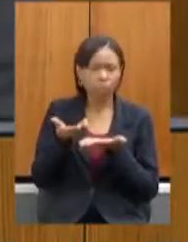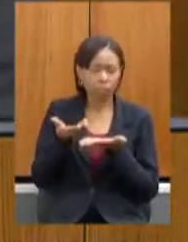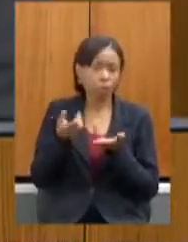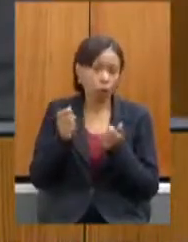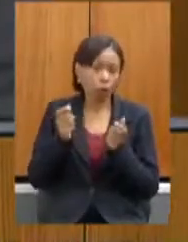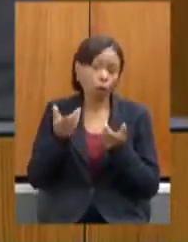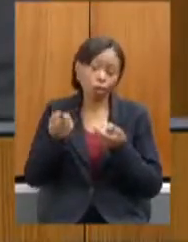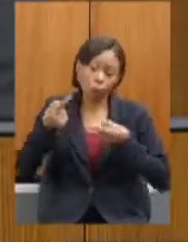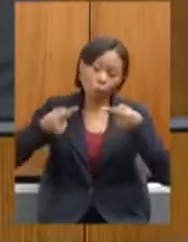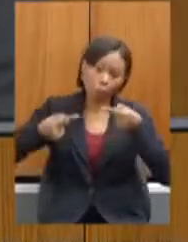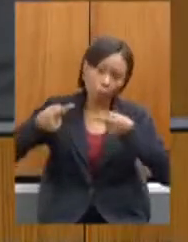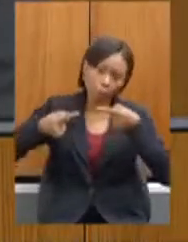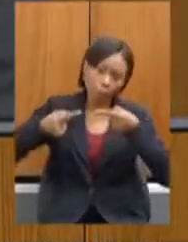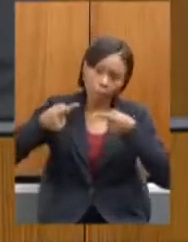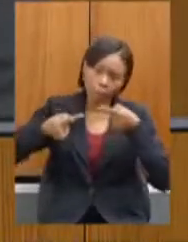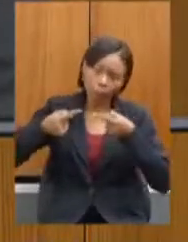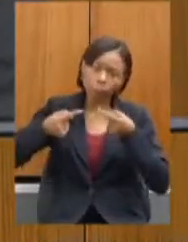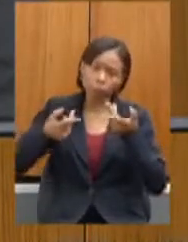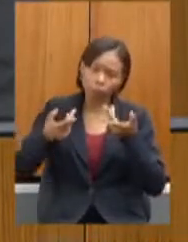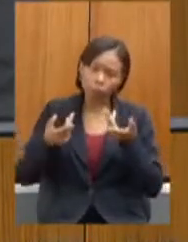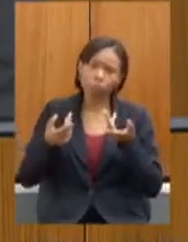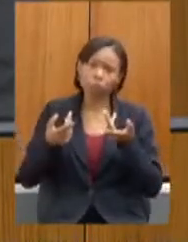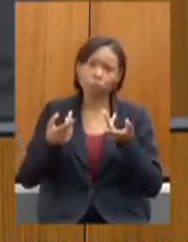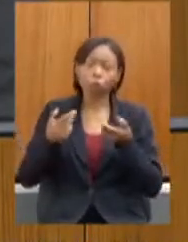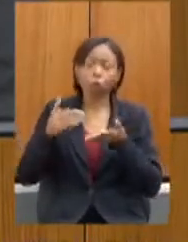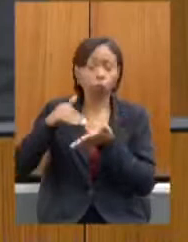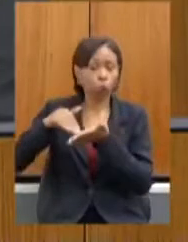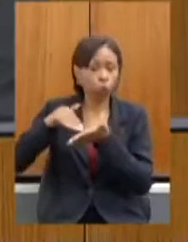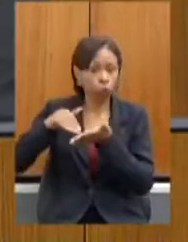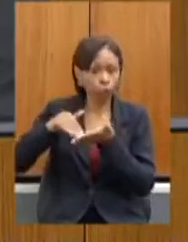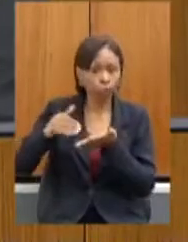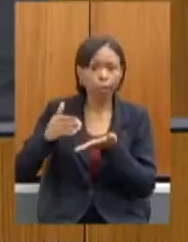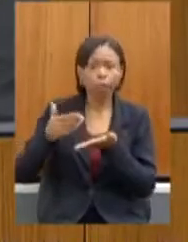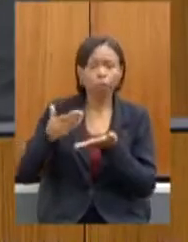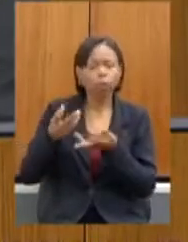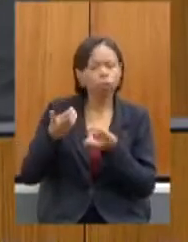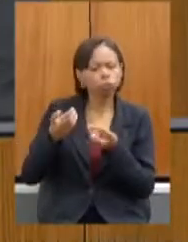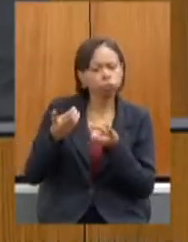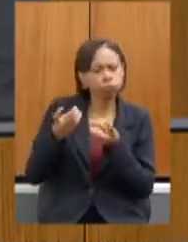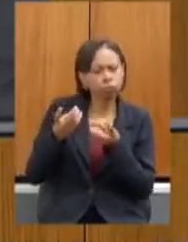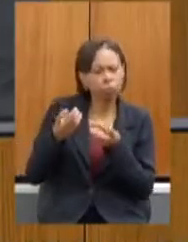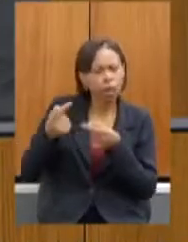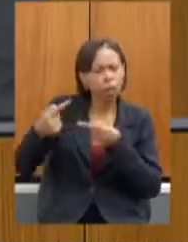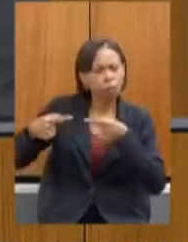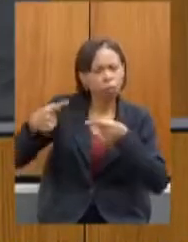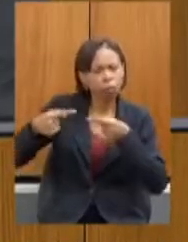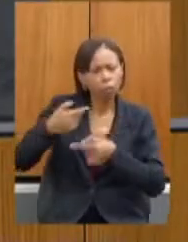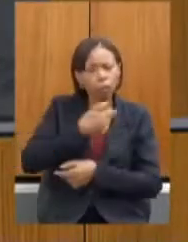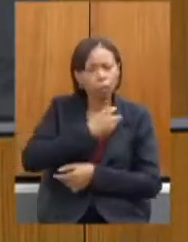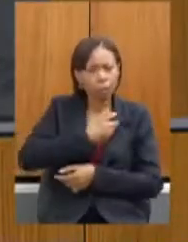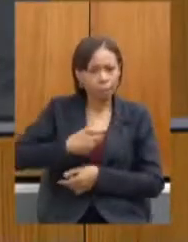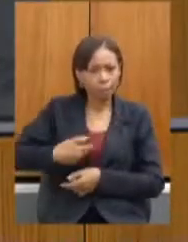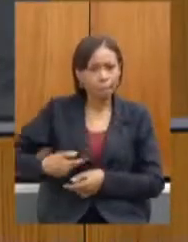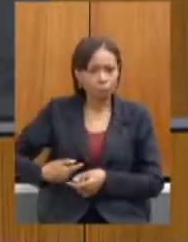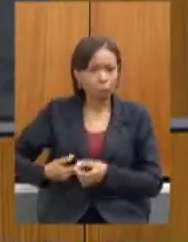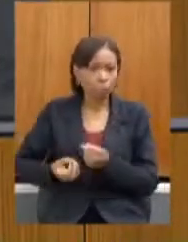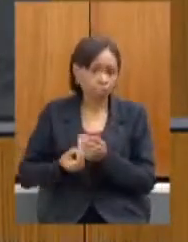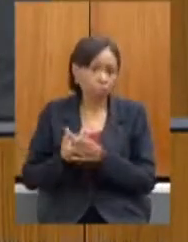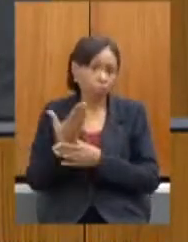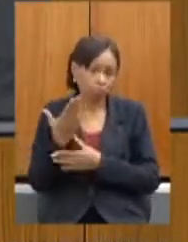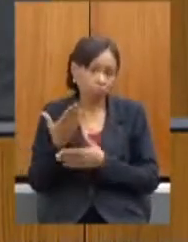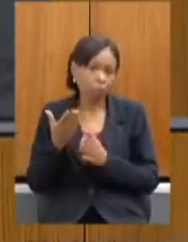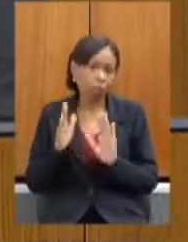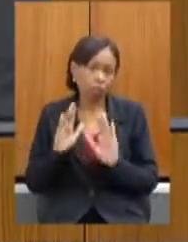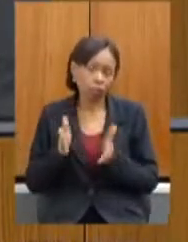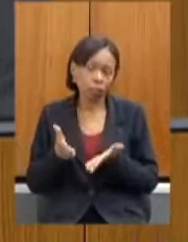discutindo né com com secretários ouvindo né as políticas públicas que tem sido implantados